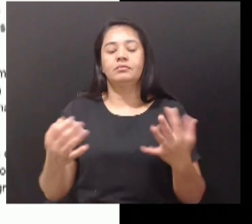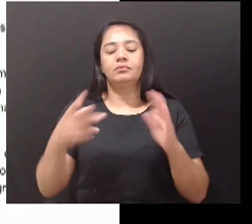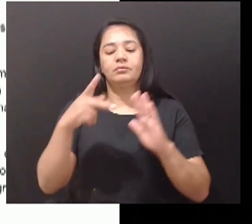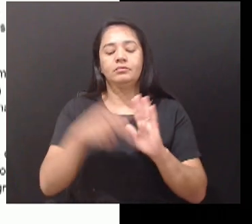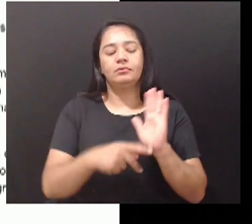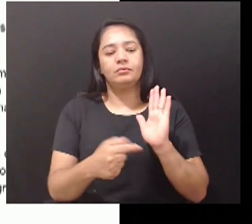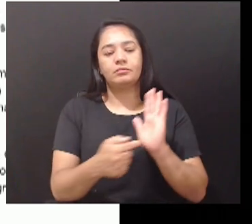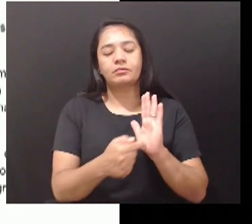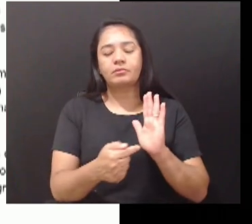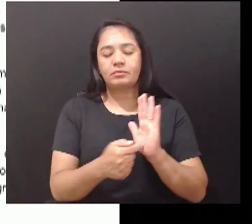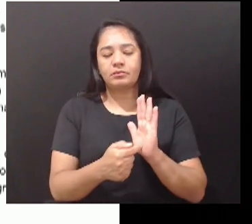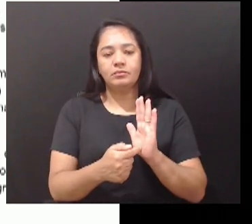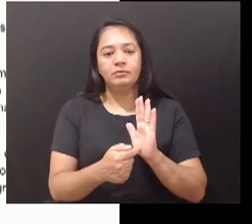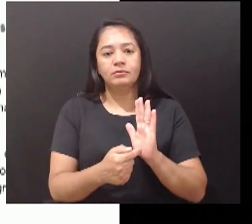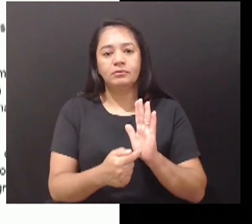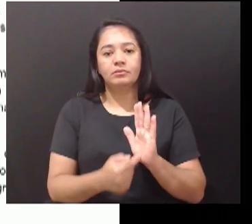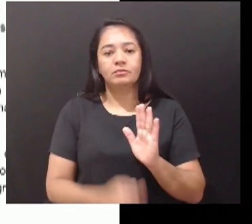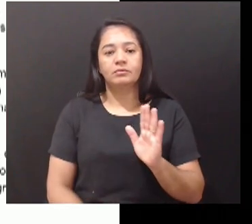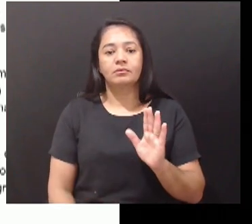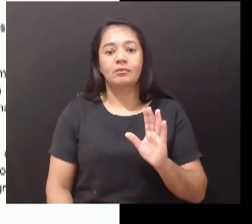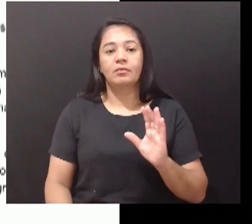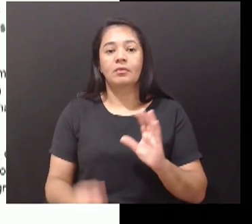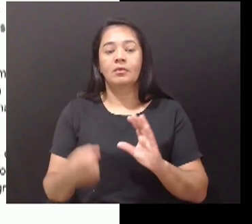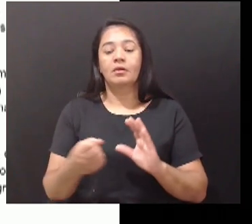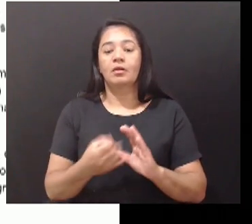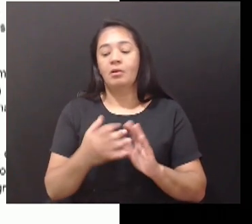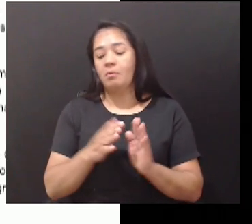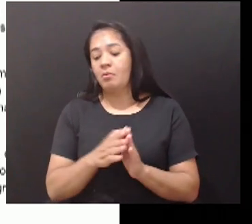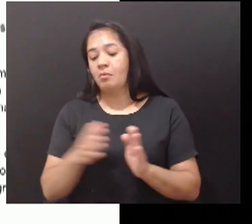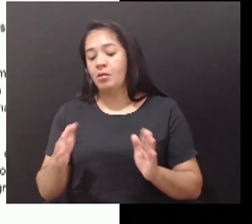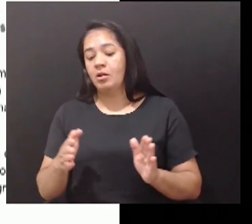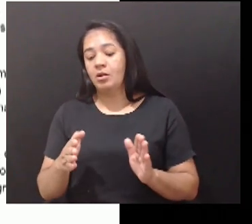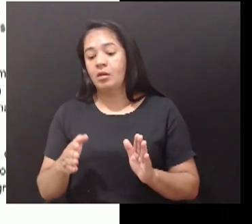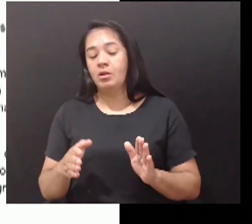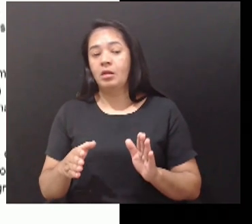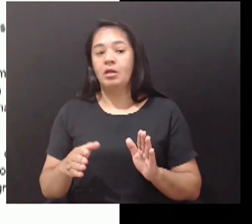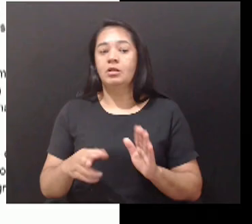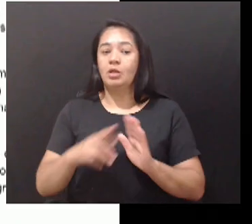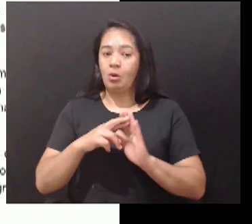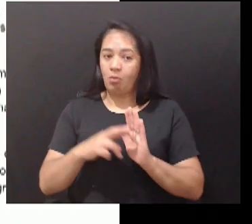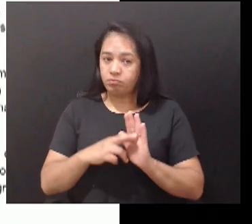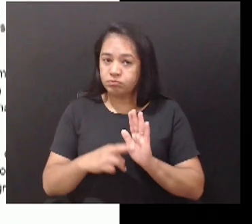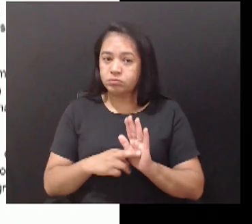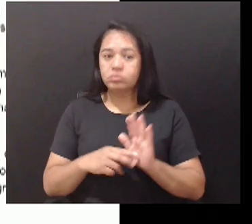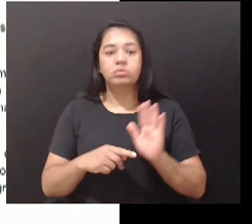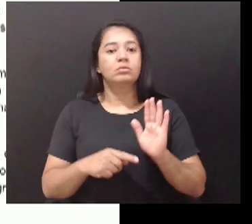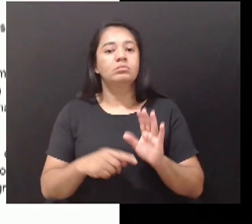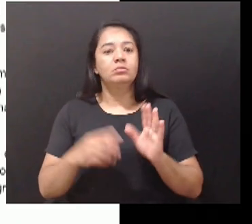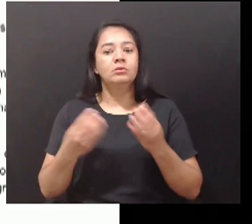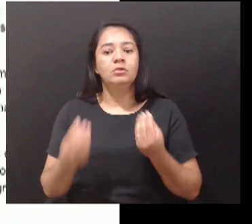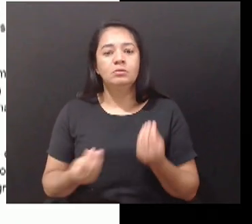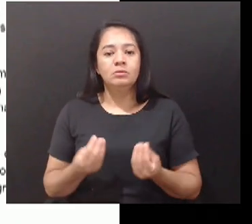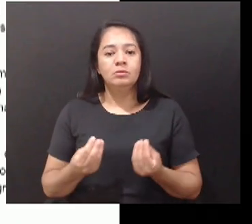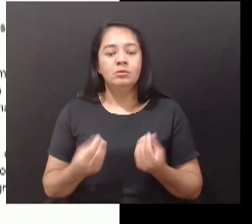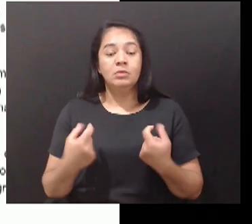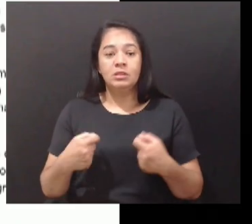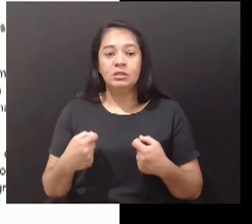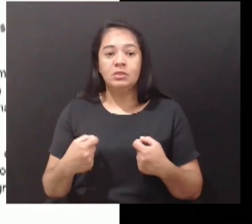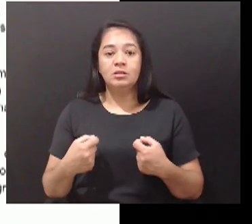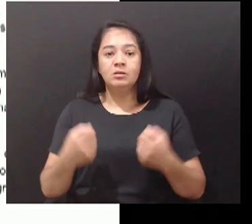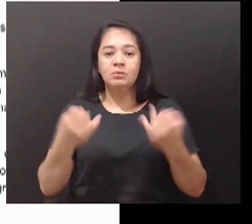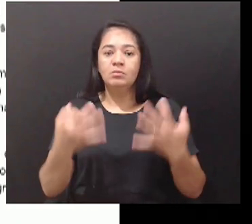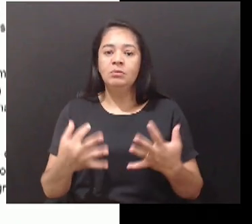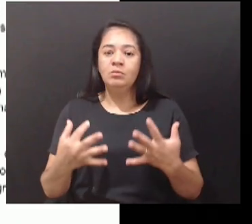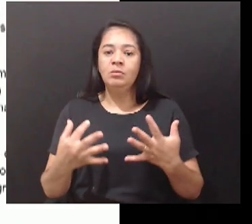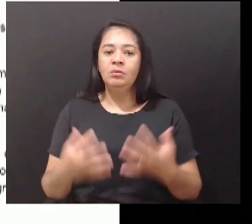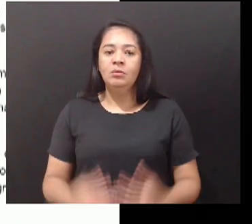Esse projeto de caráter temporário e condicionado justamente é uma demanda que determina que a